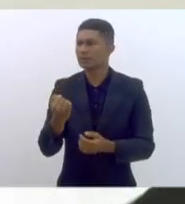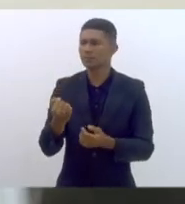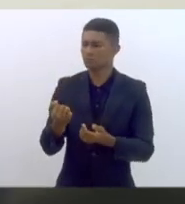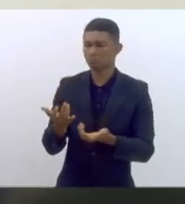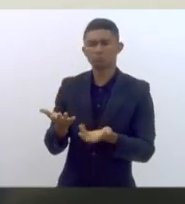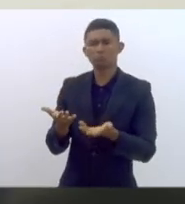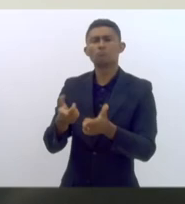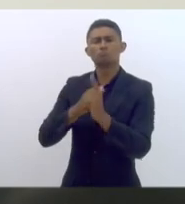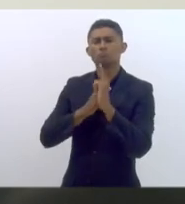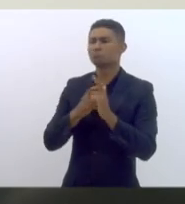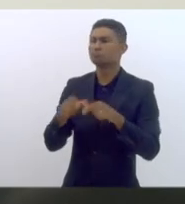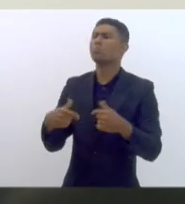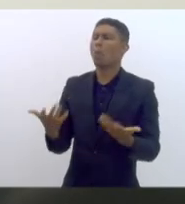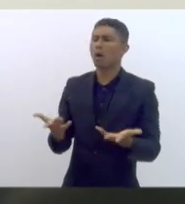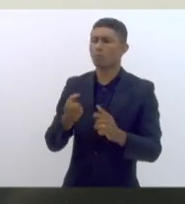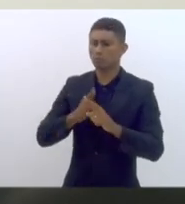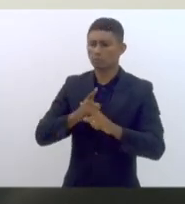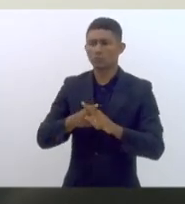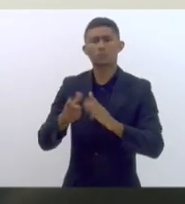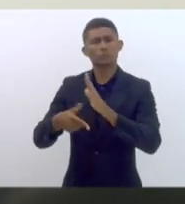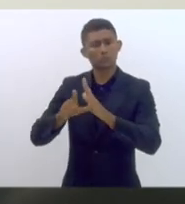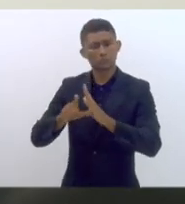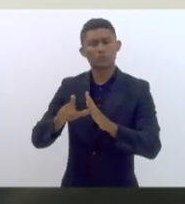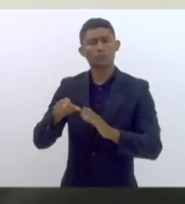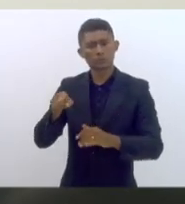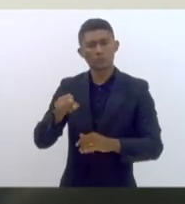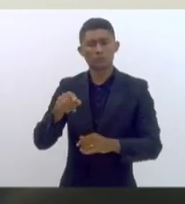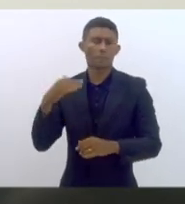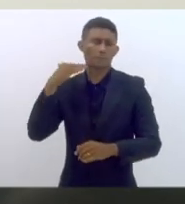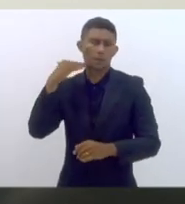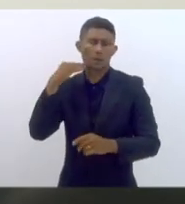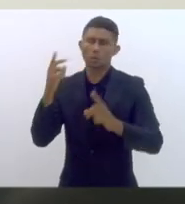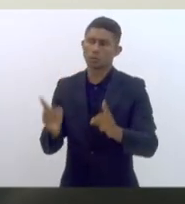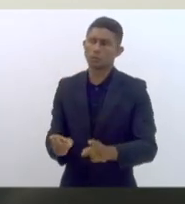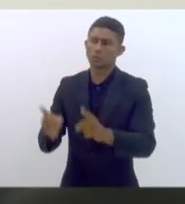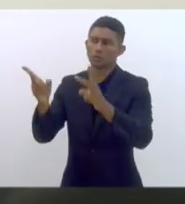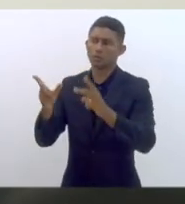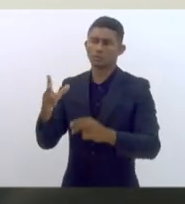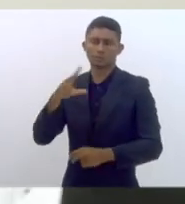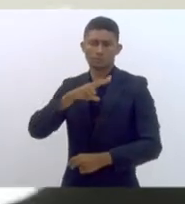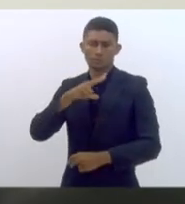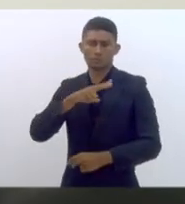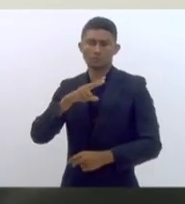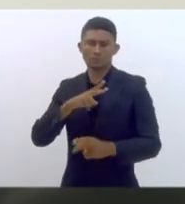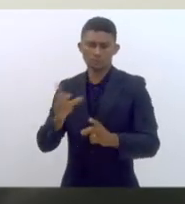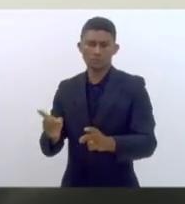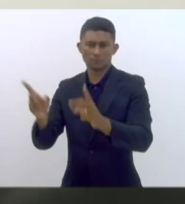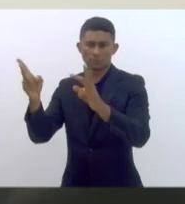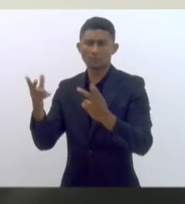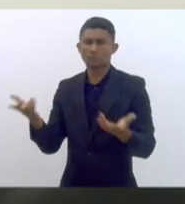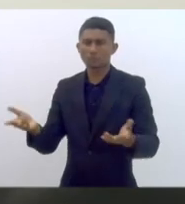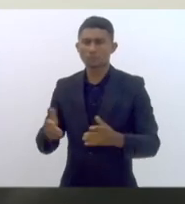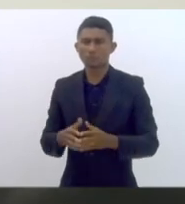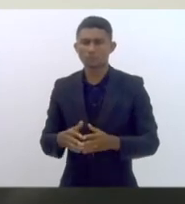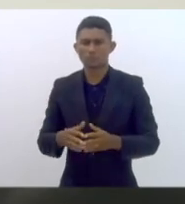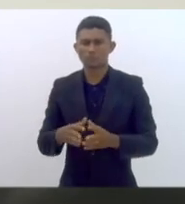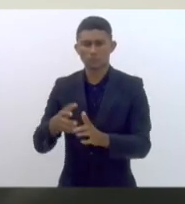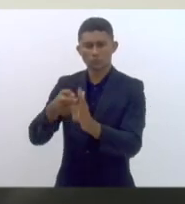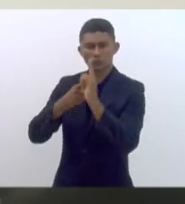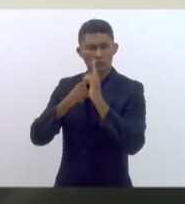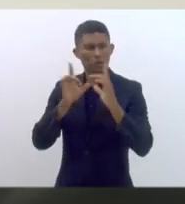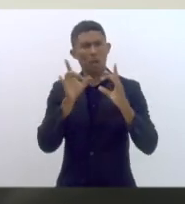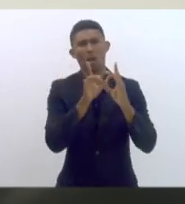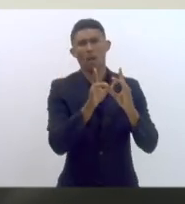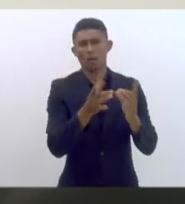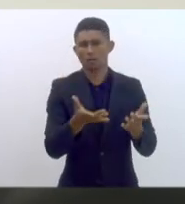Banerj tinha sido privatizado, né? E a gente incorpora uma dívida que a gente não